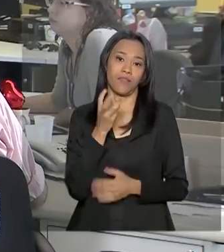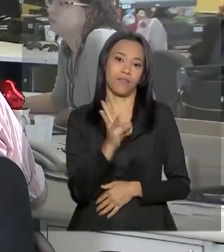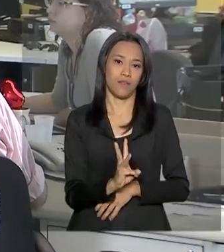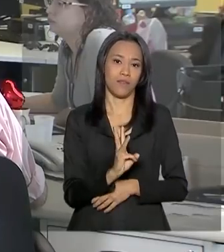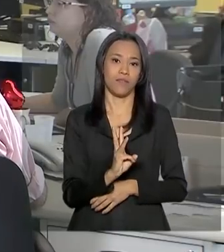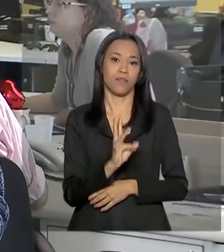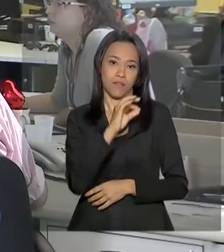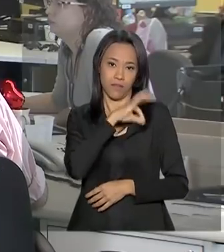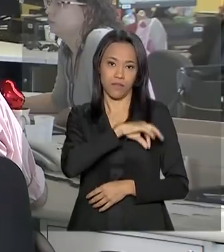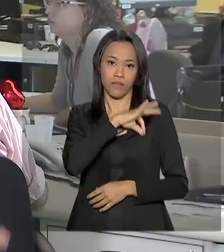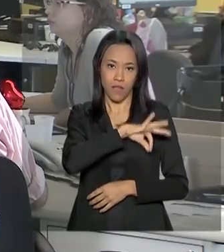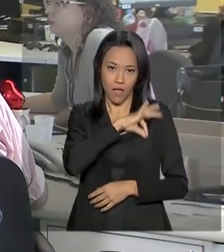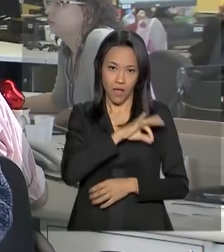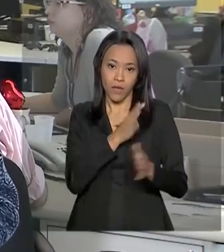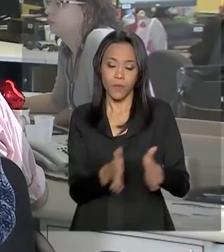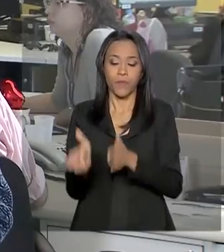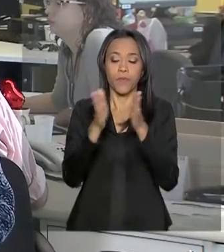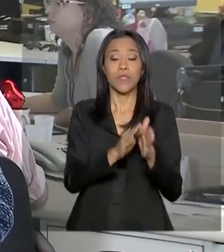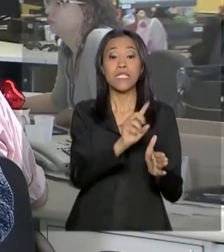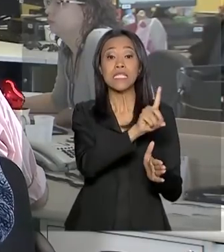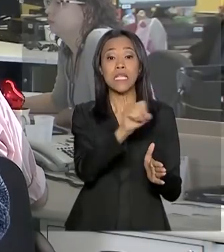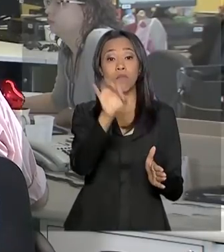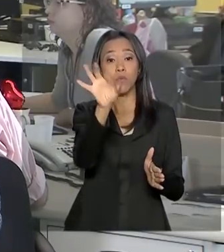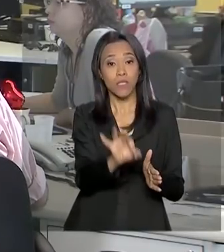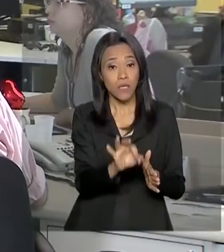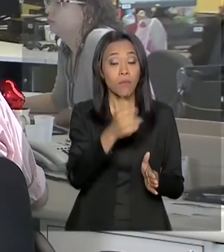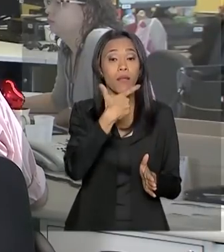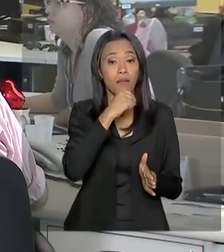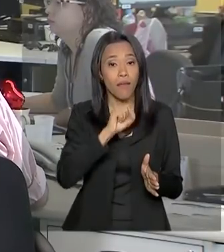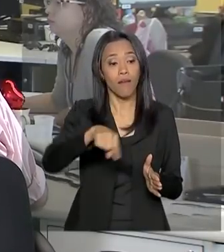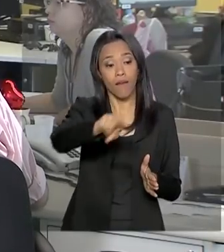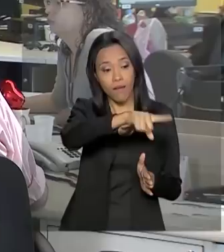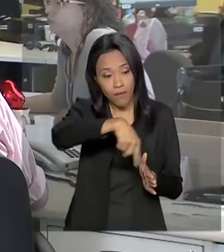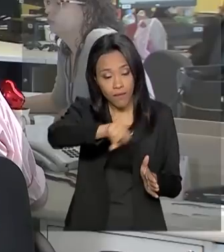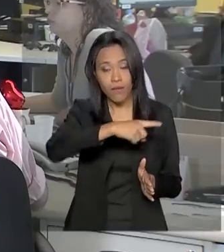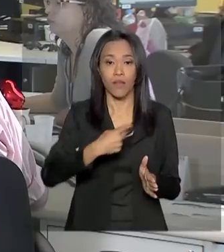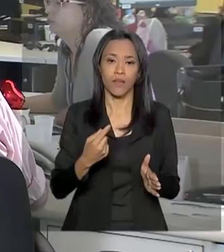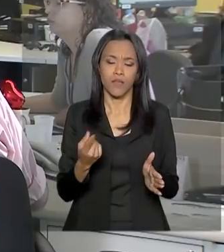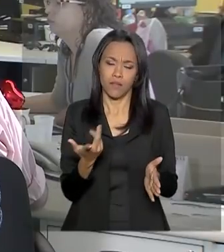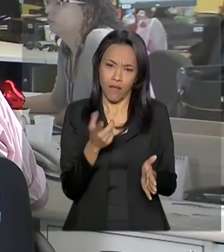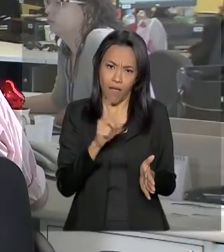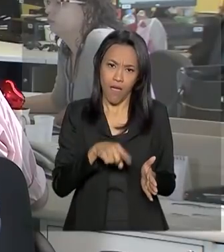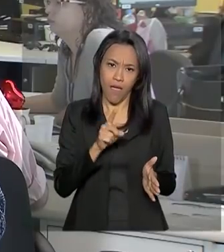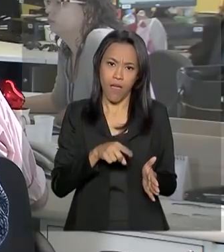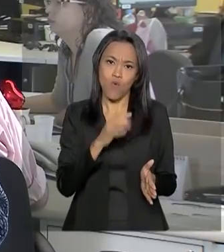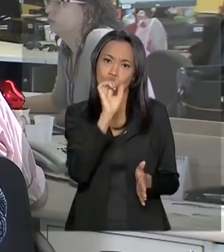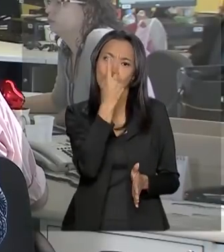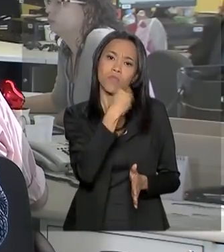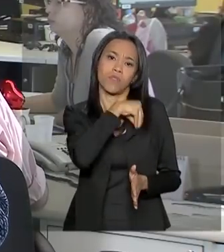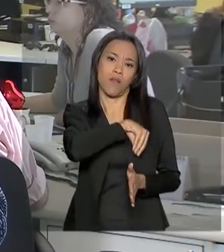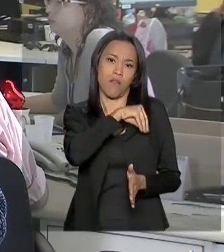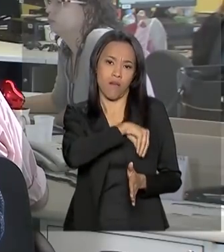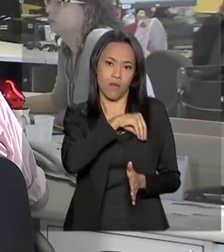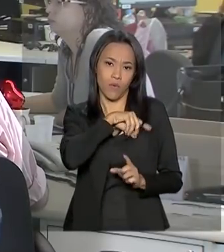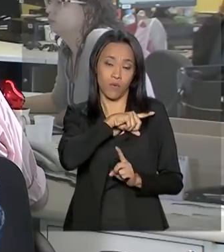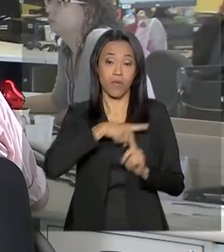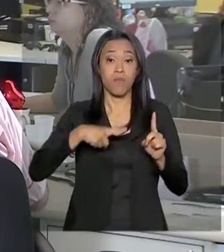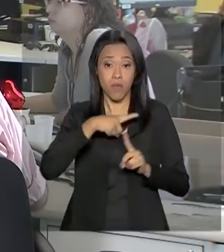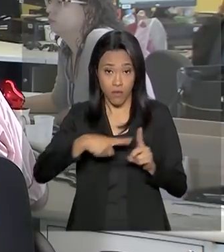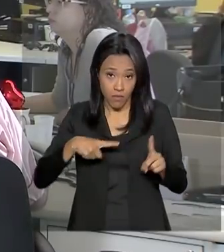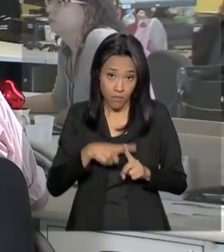salários mínimos. Já as bolsas integrais são para os candidatos com renda familiar bruta per capita de até um salário mínimo e meio.